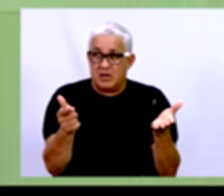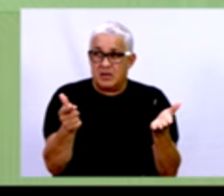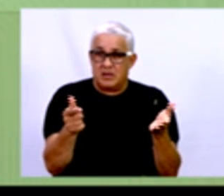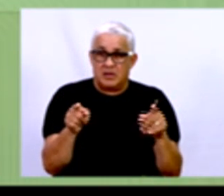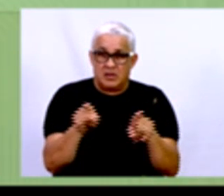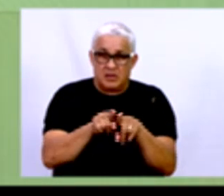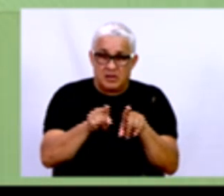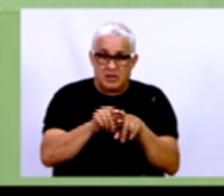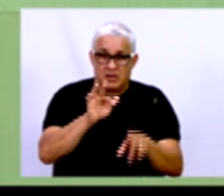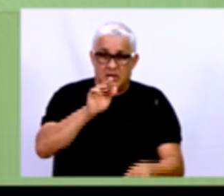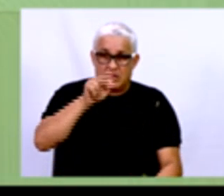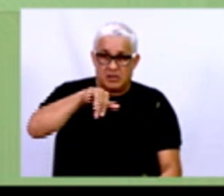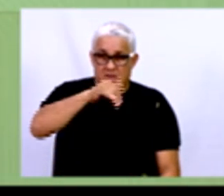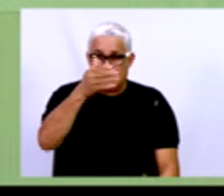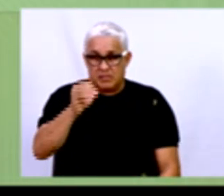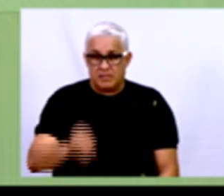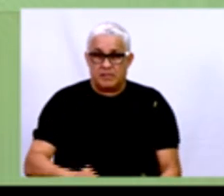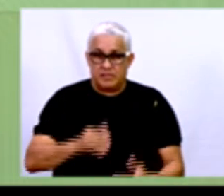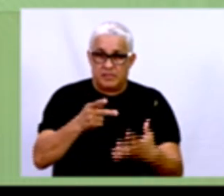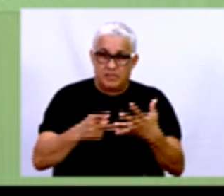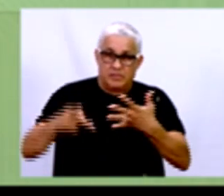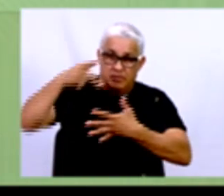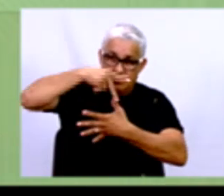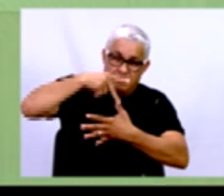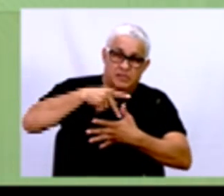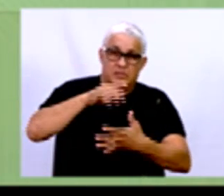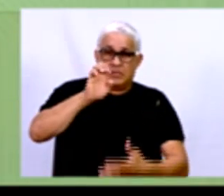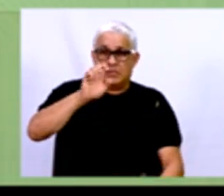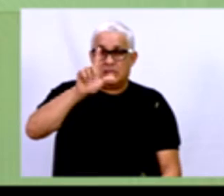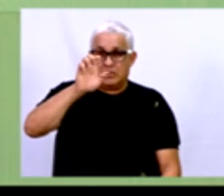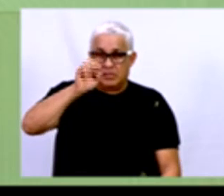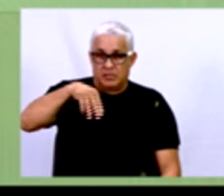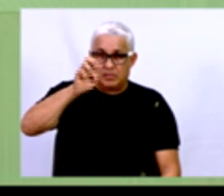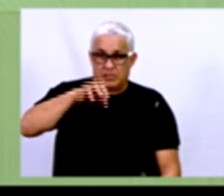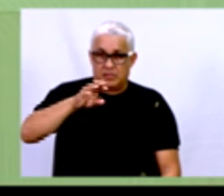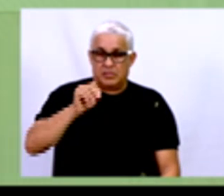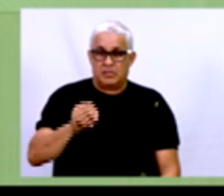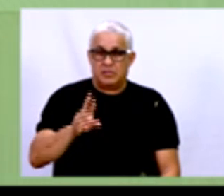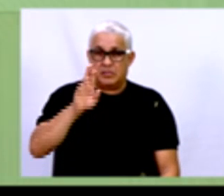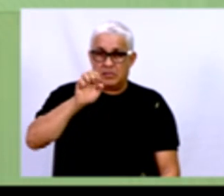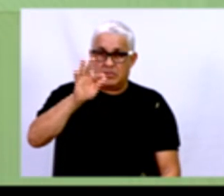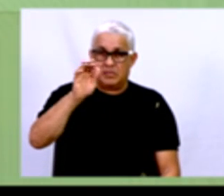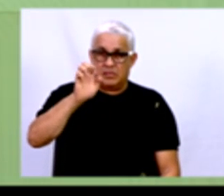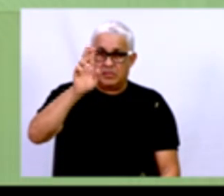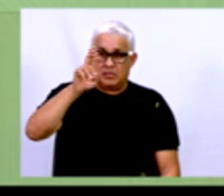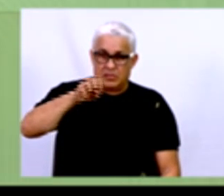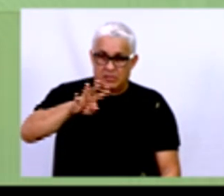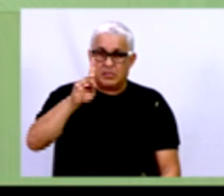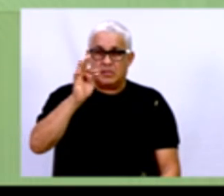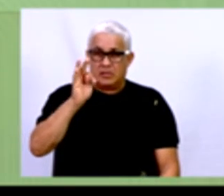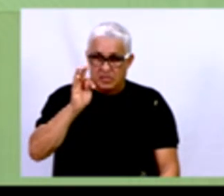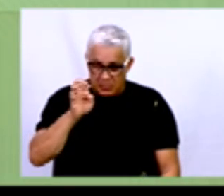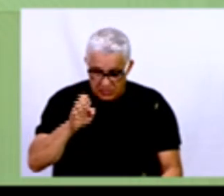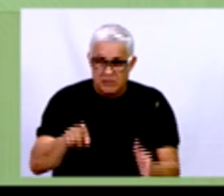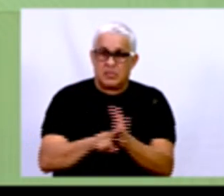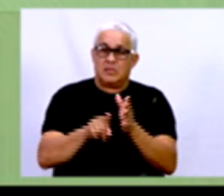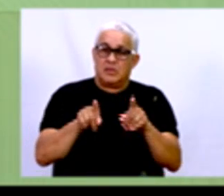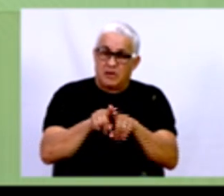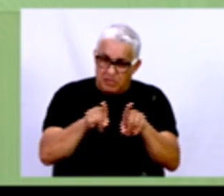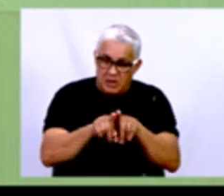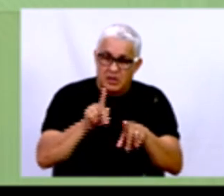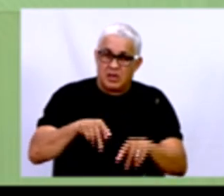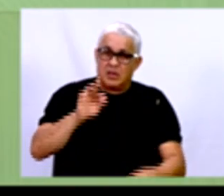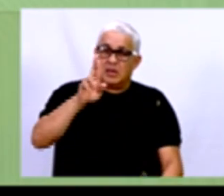a função priorizada, se o elemento é o referente, a função vai ser referencial, né? O elemento já entrega aí